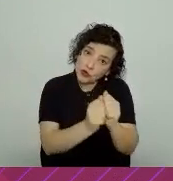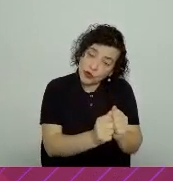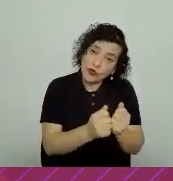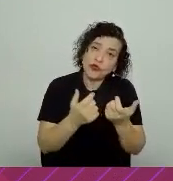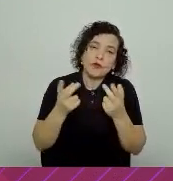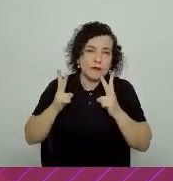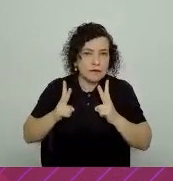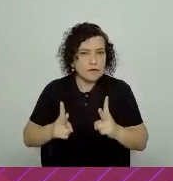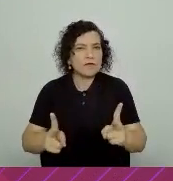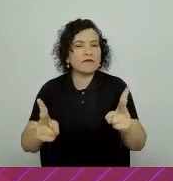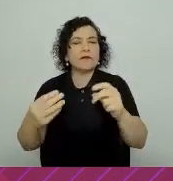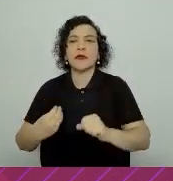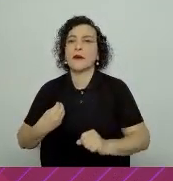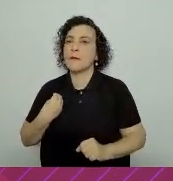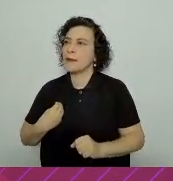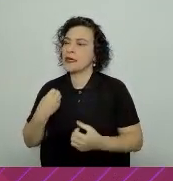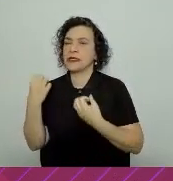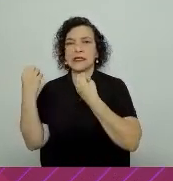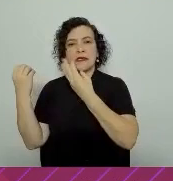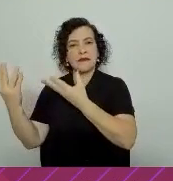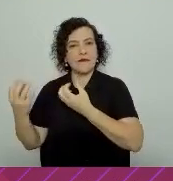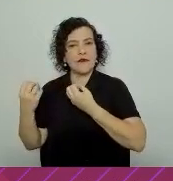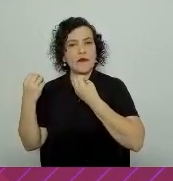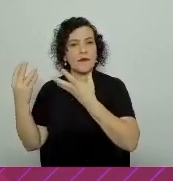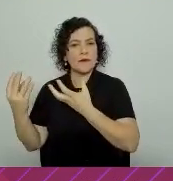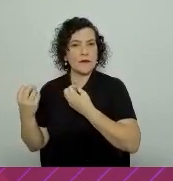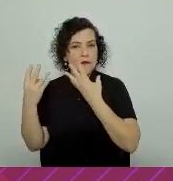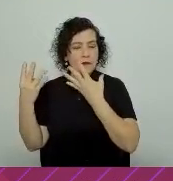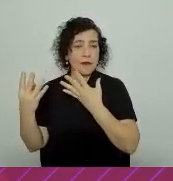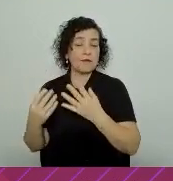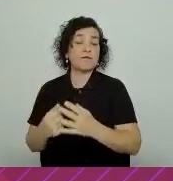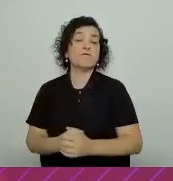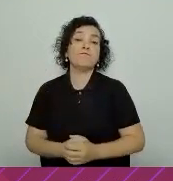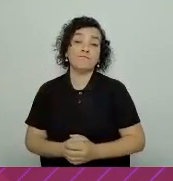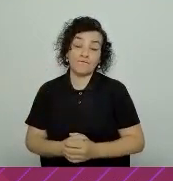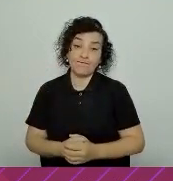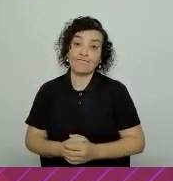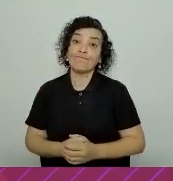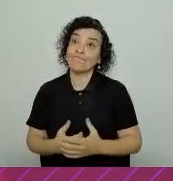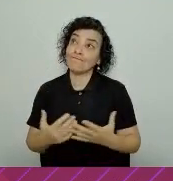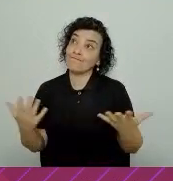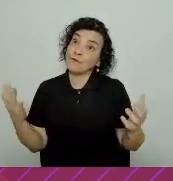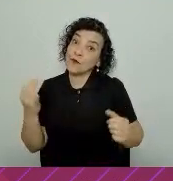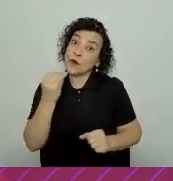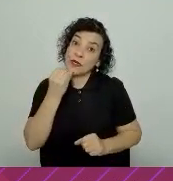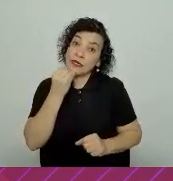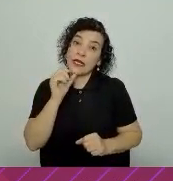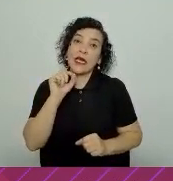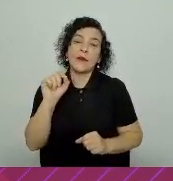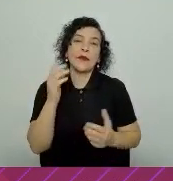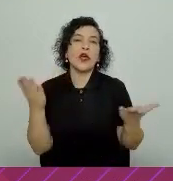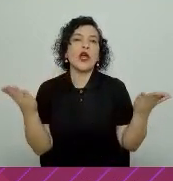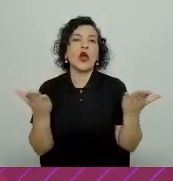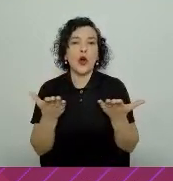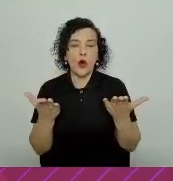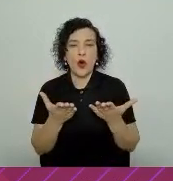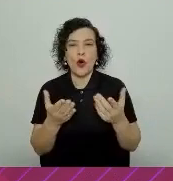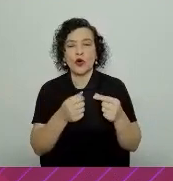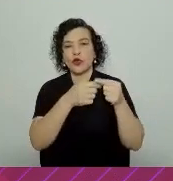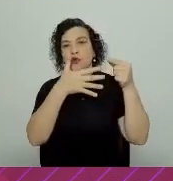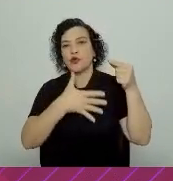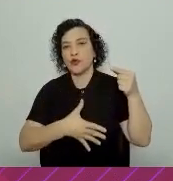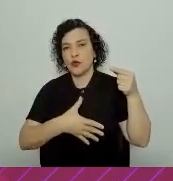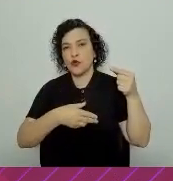continuidade de dados é por exemplo Google Maps Hoje ele é 3D